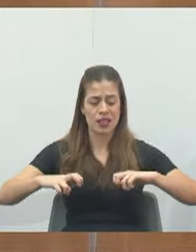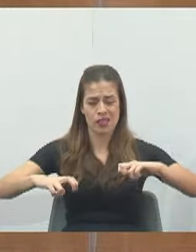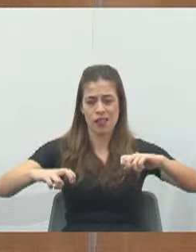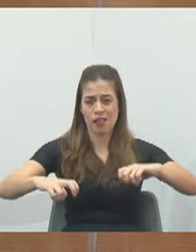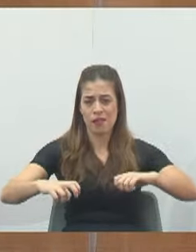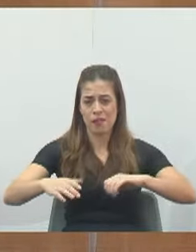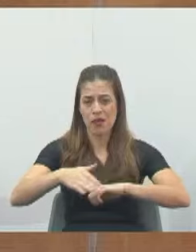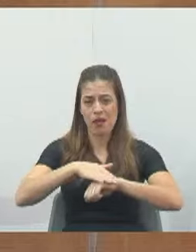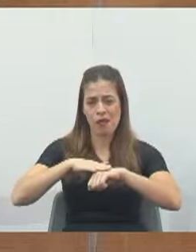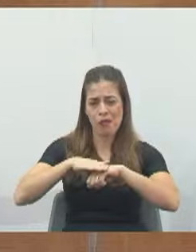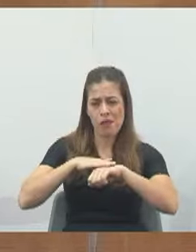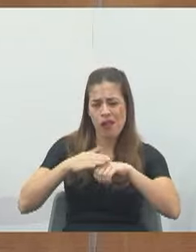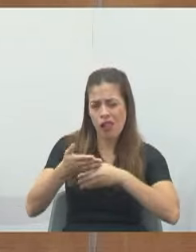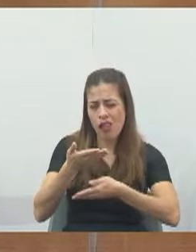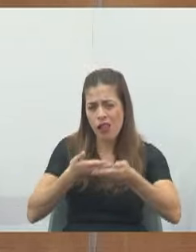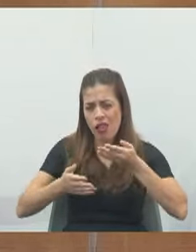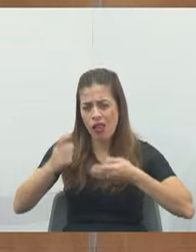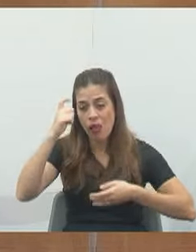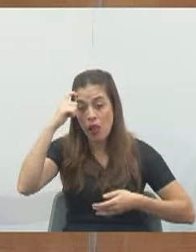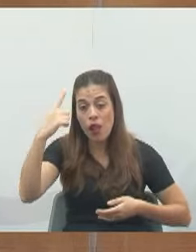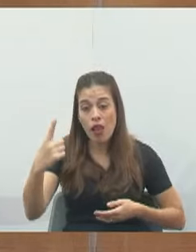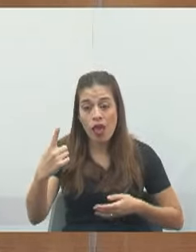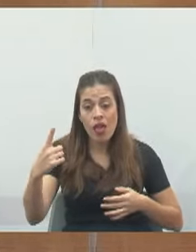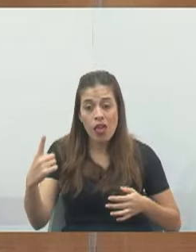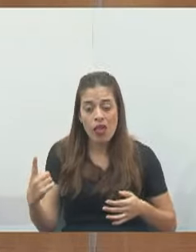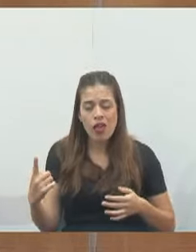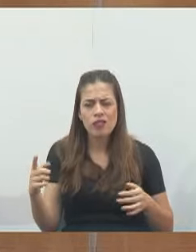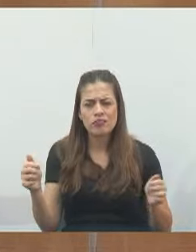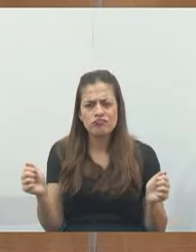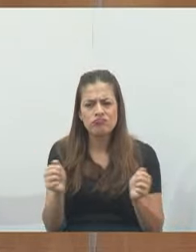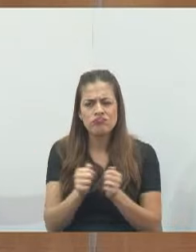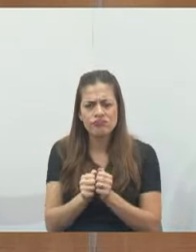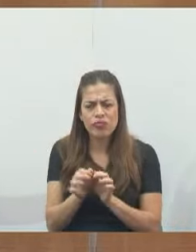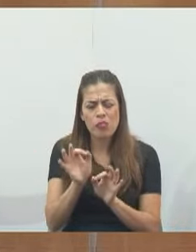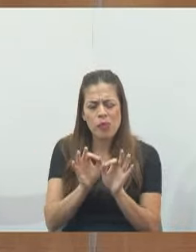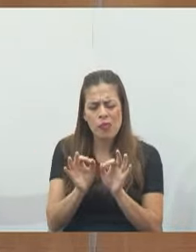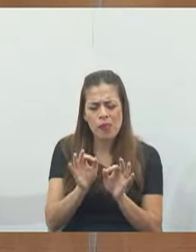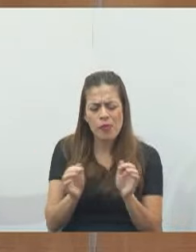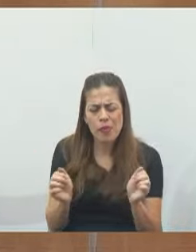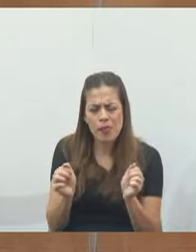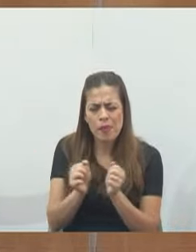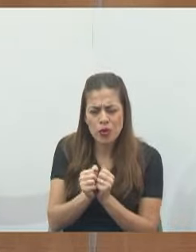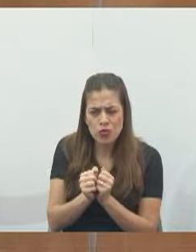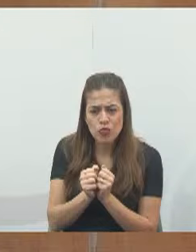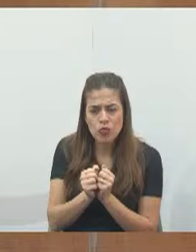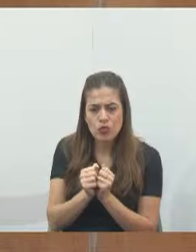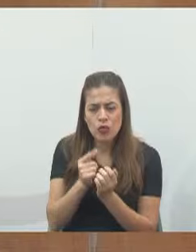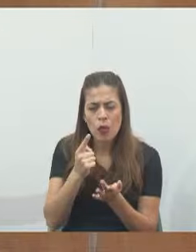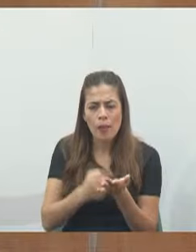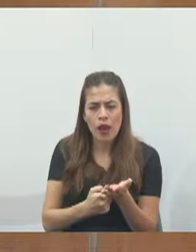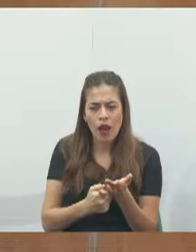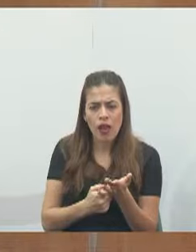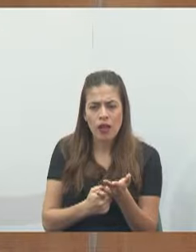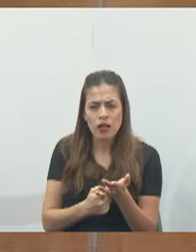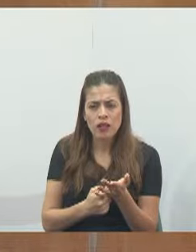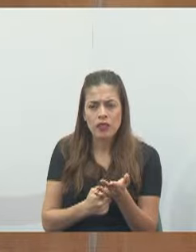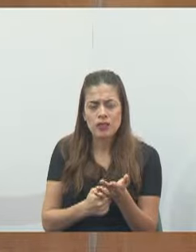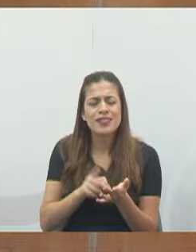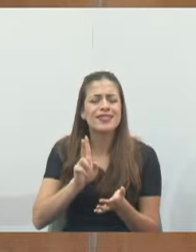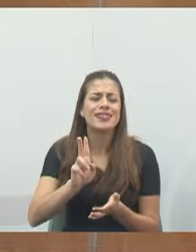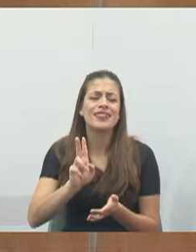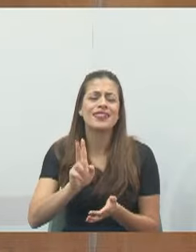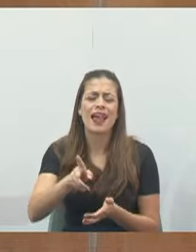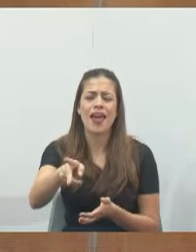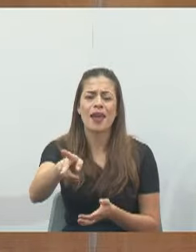para mediar ideias e chegar num denominador comum, nunca foi difícil fazer isso, nós